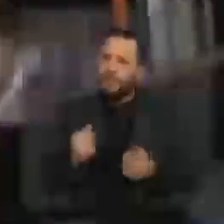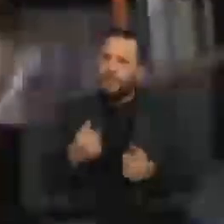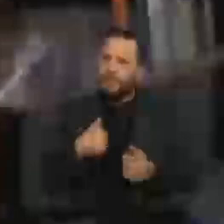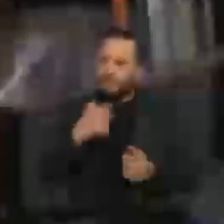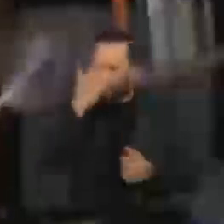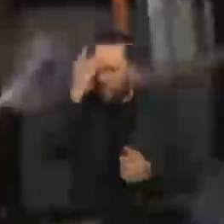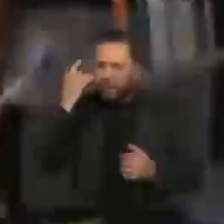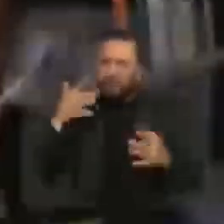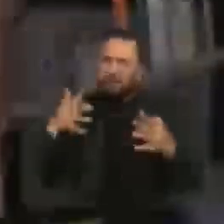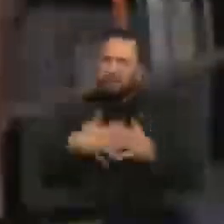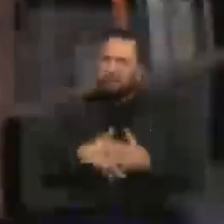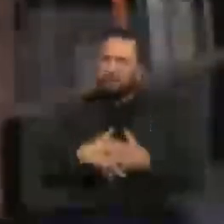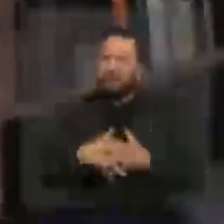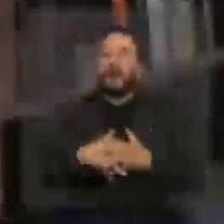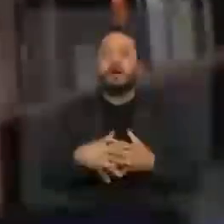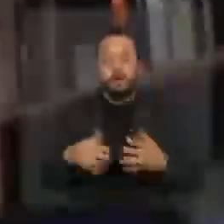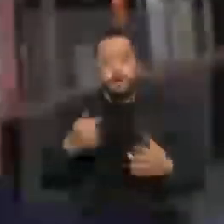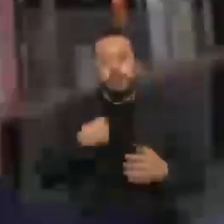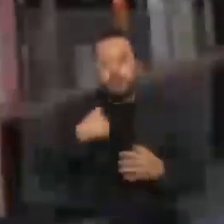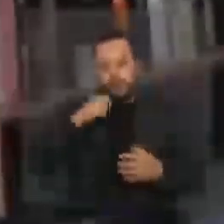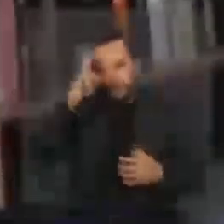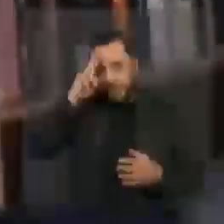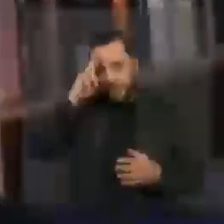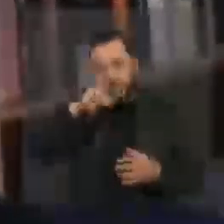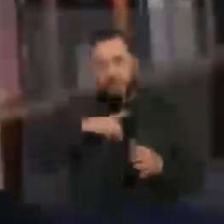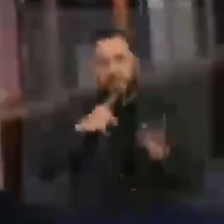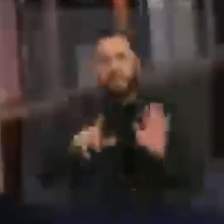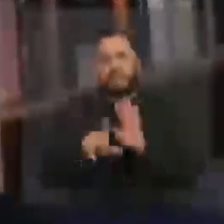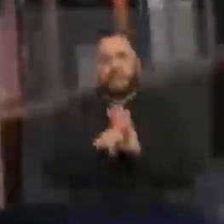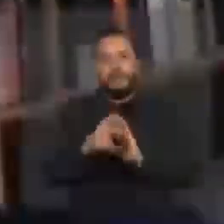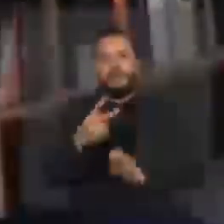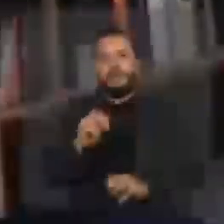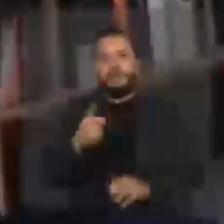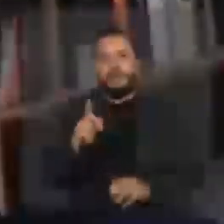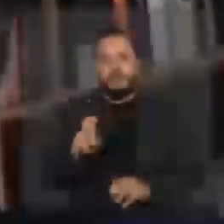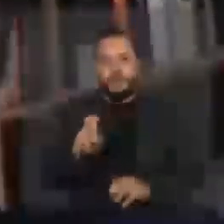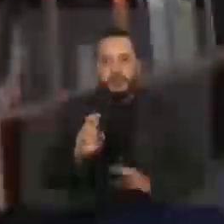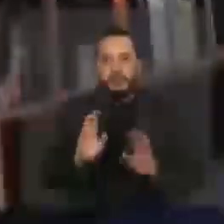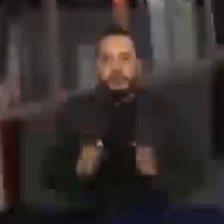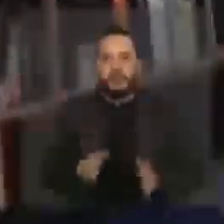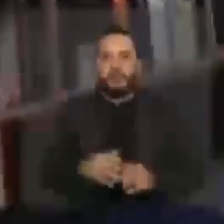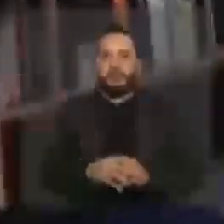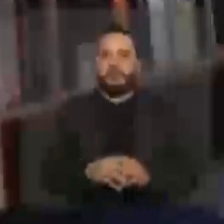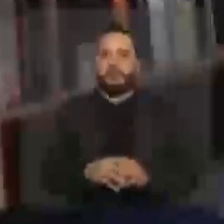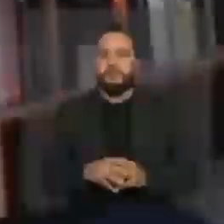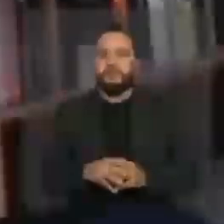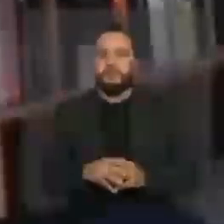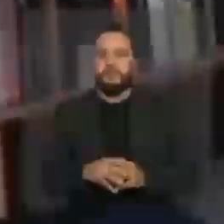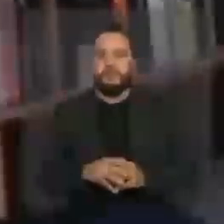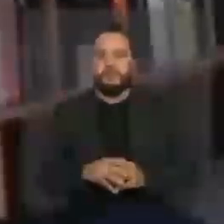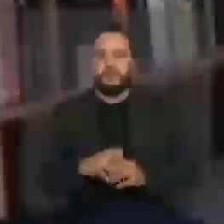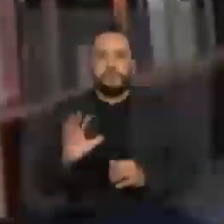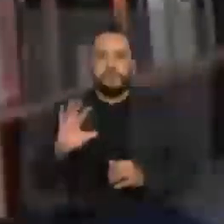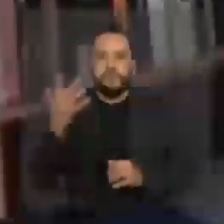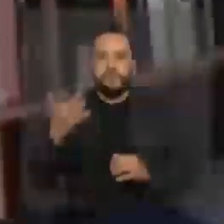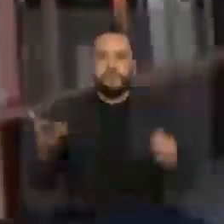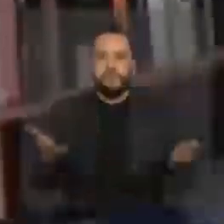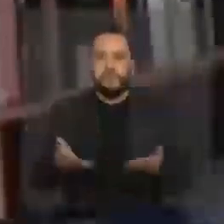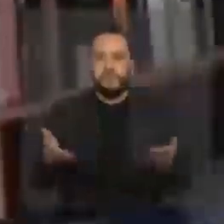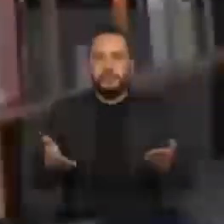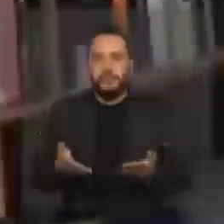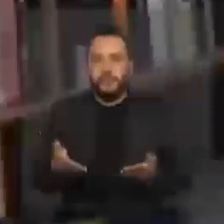não incidir sobre as organizações? E aí, na verdade, já constava em lei desde 2015. E o que aconteceu agora foi que